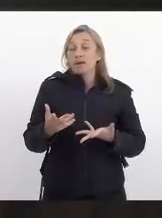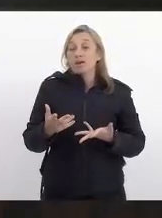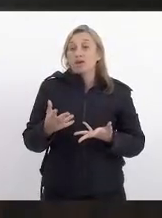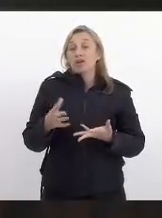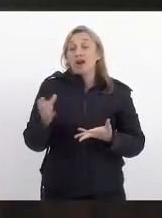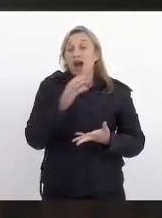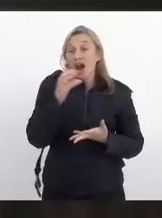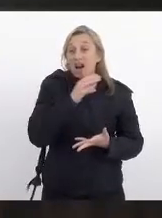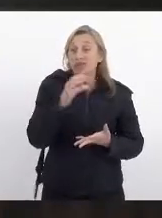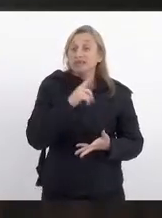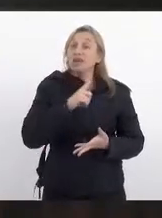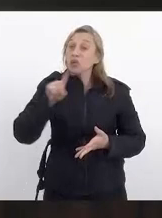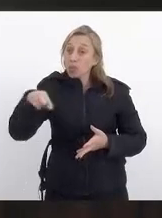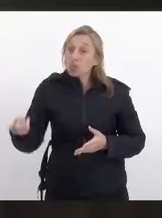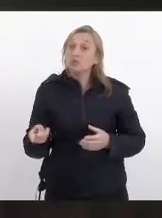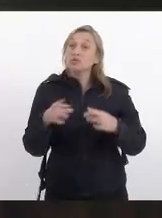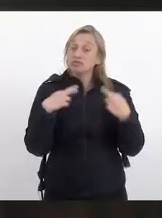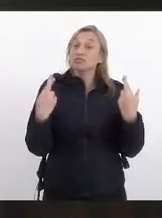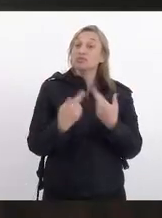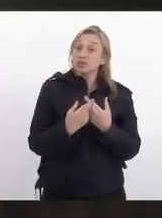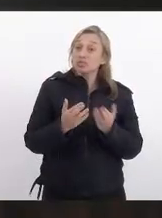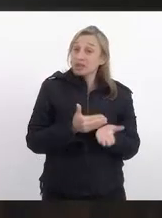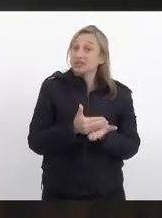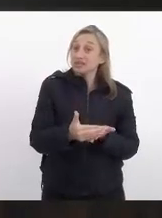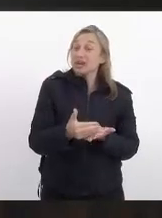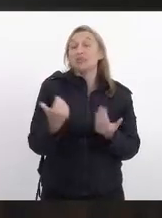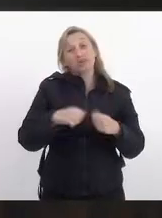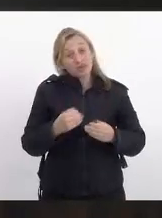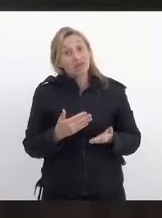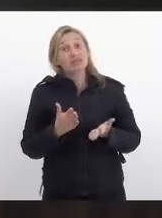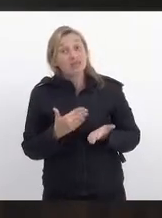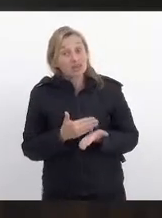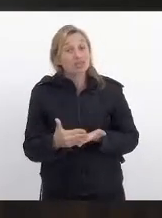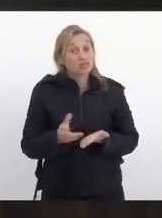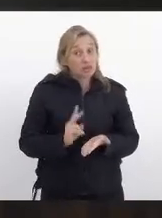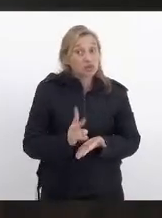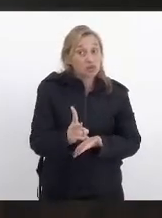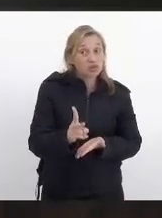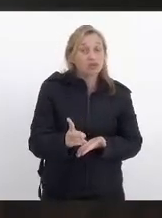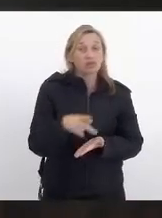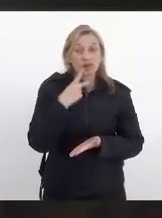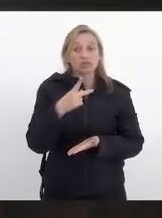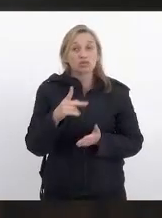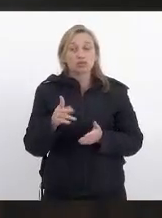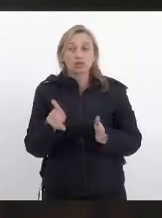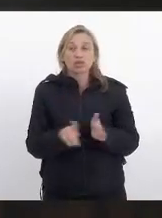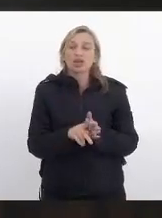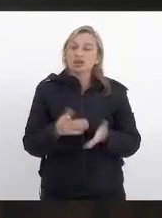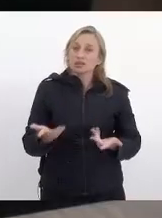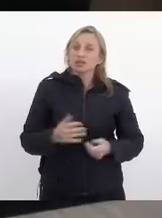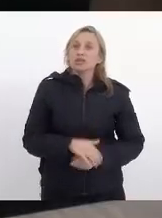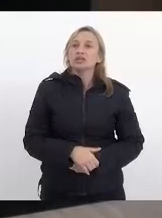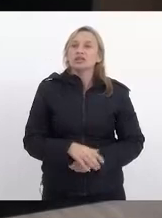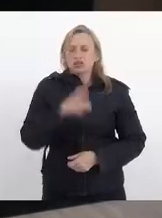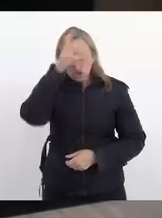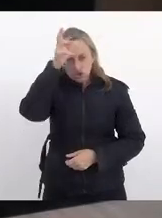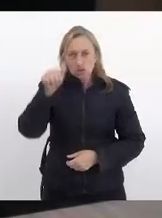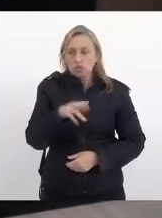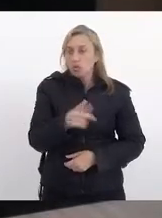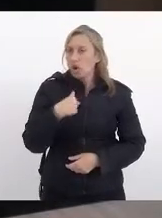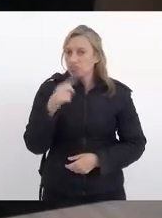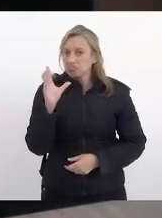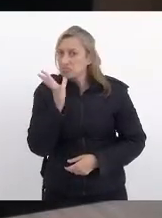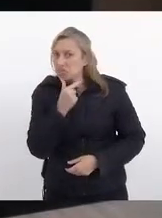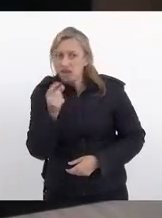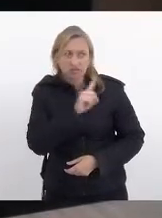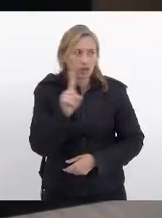porque a gente que ainda tem as pessoas para abrir preciso abrir para continuar cantando os projetos por gentileza tia Ju eu não vou